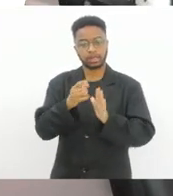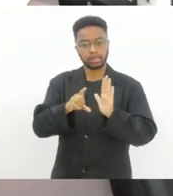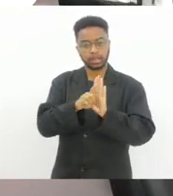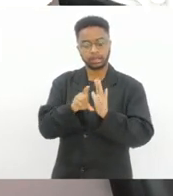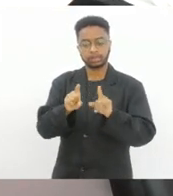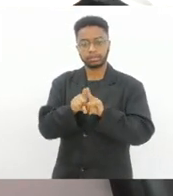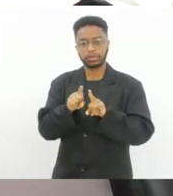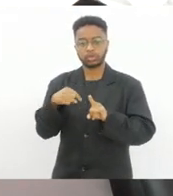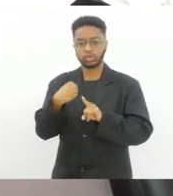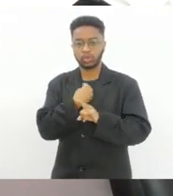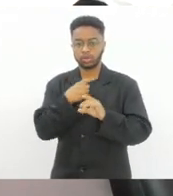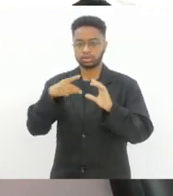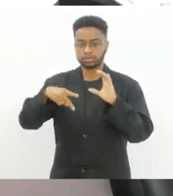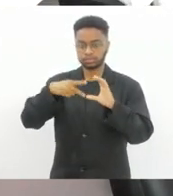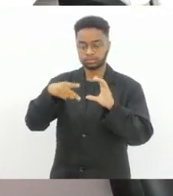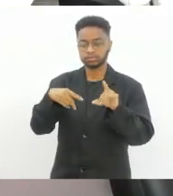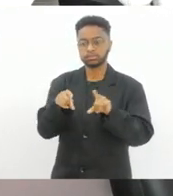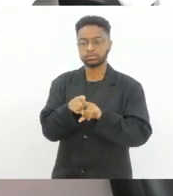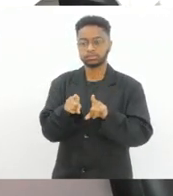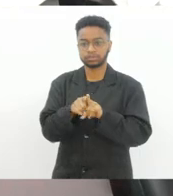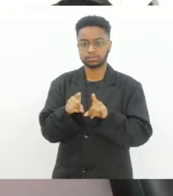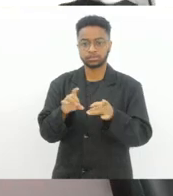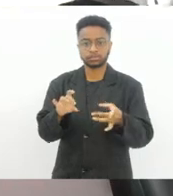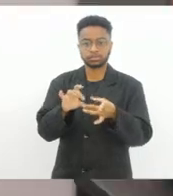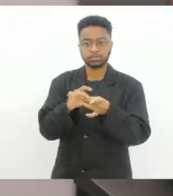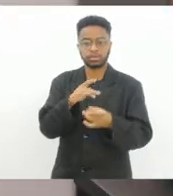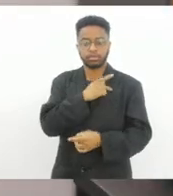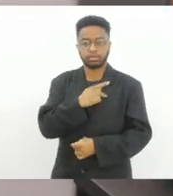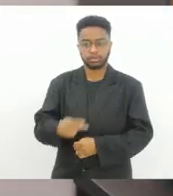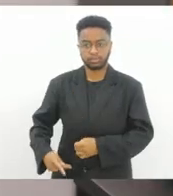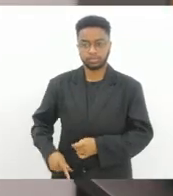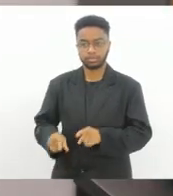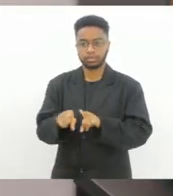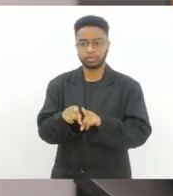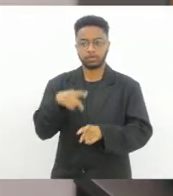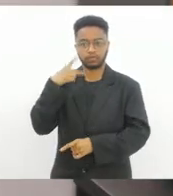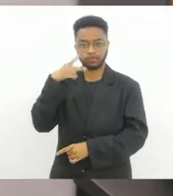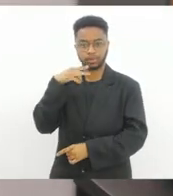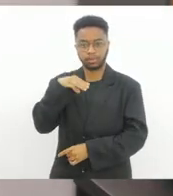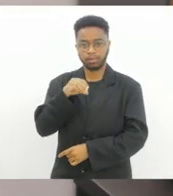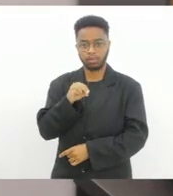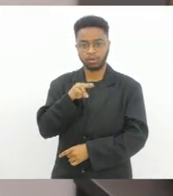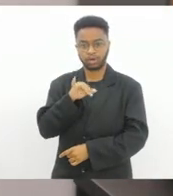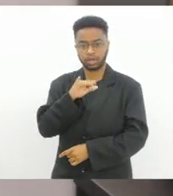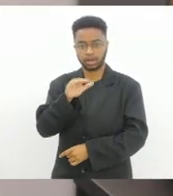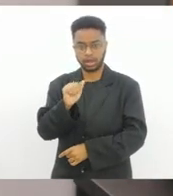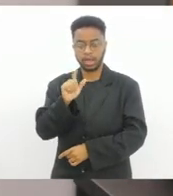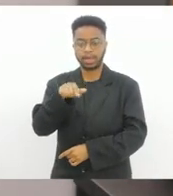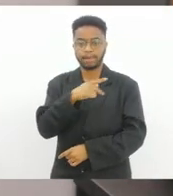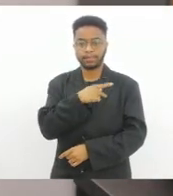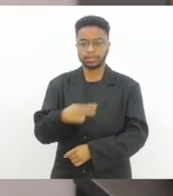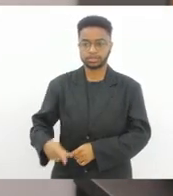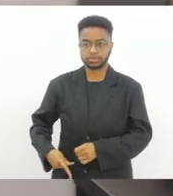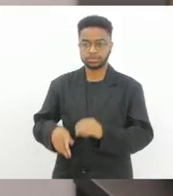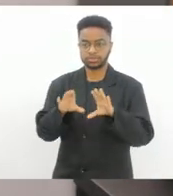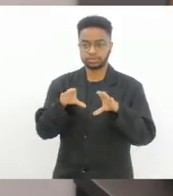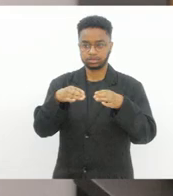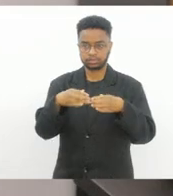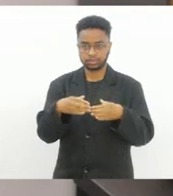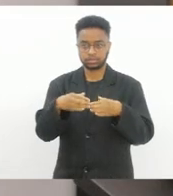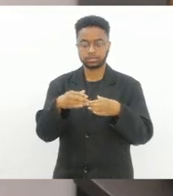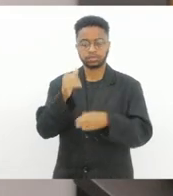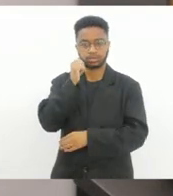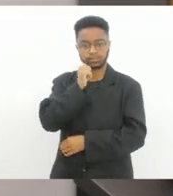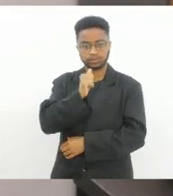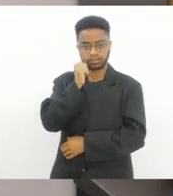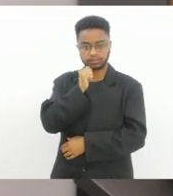Municipal, também somos da presidência, a vereadora Mônica Benício, presidente da Comissão da